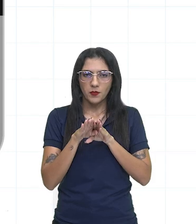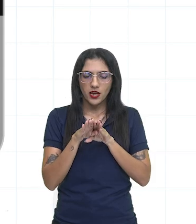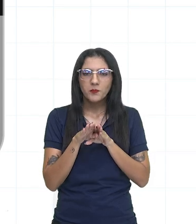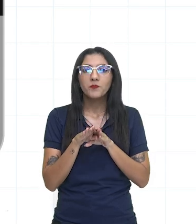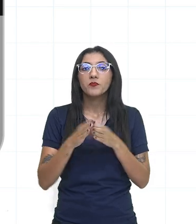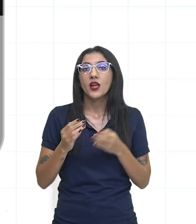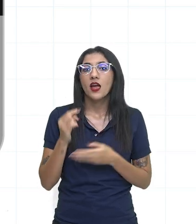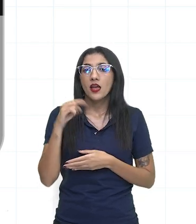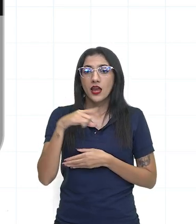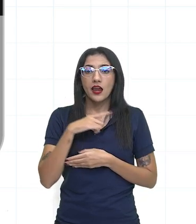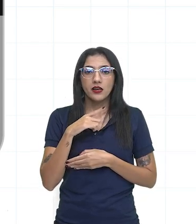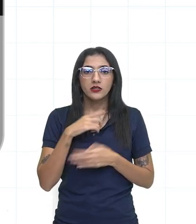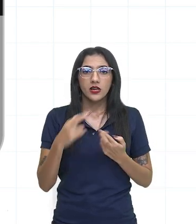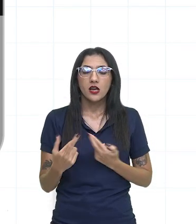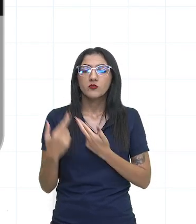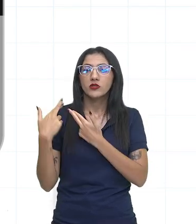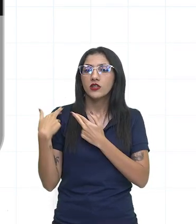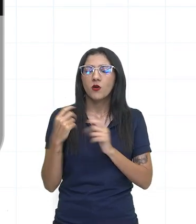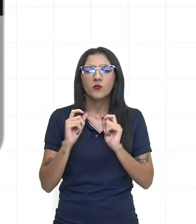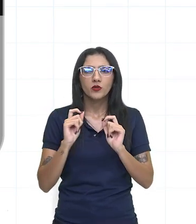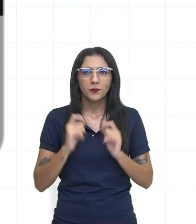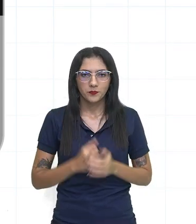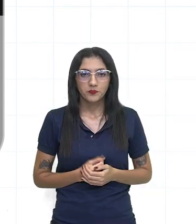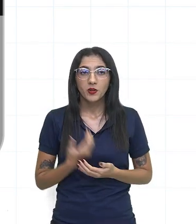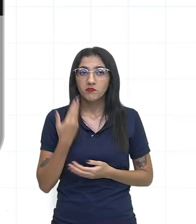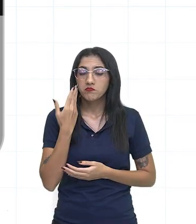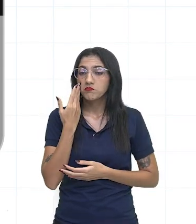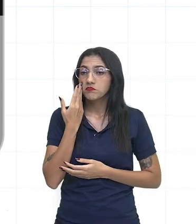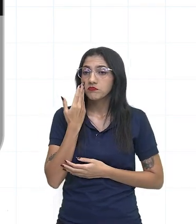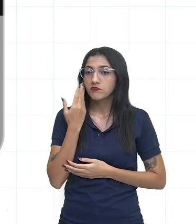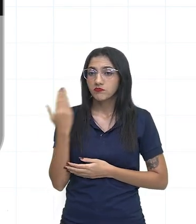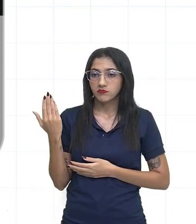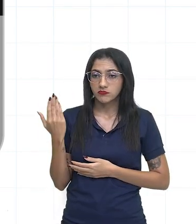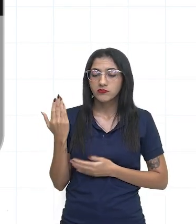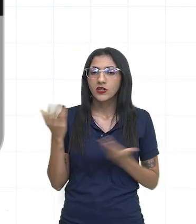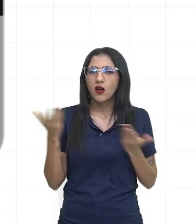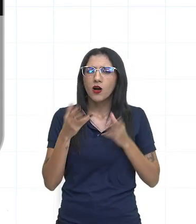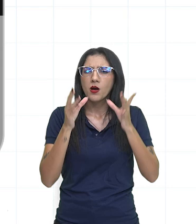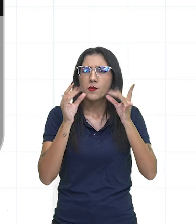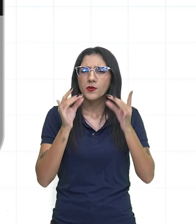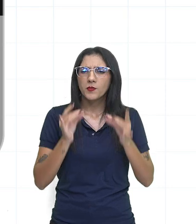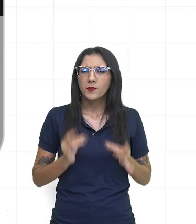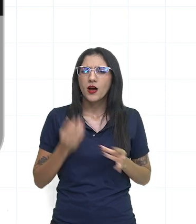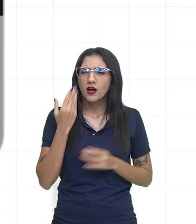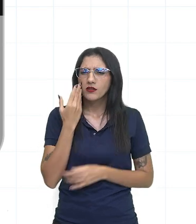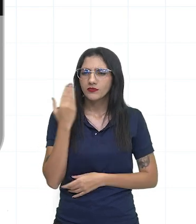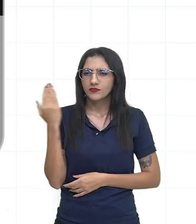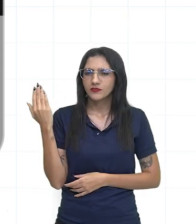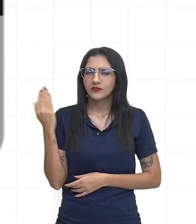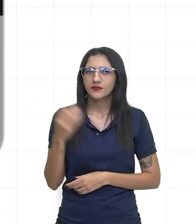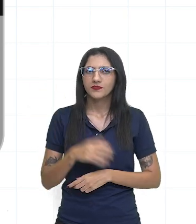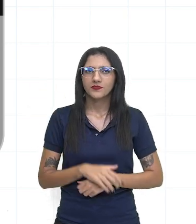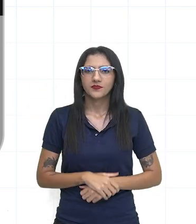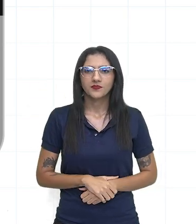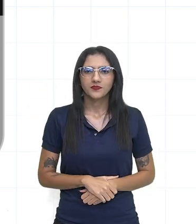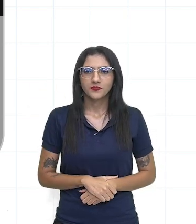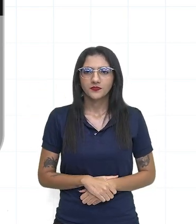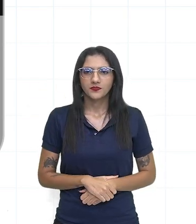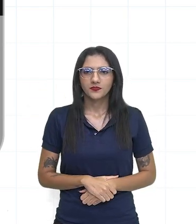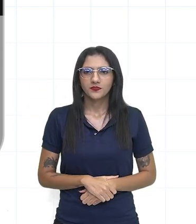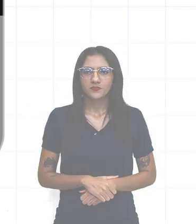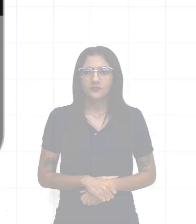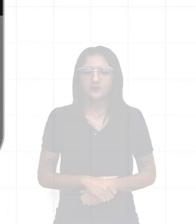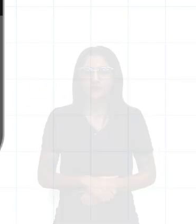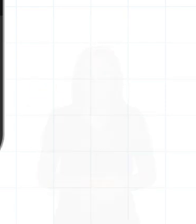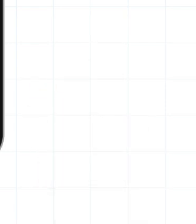e eles vão ser responsáveis pelo quê? Observem só a linha, né, a direção